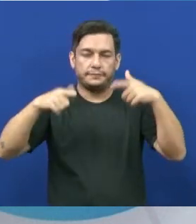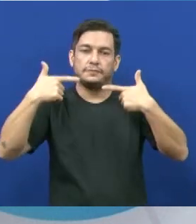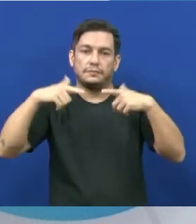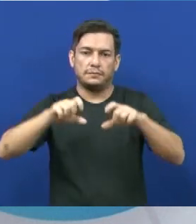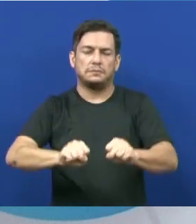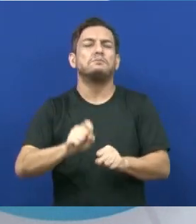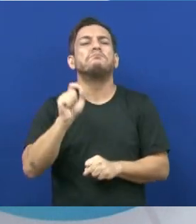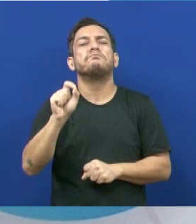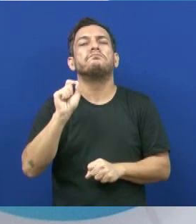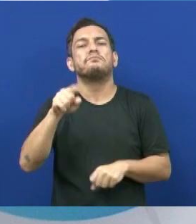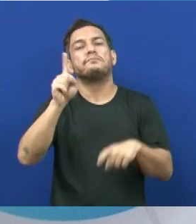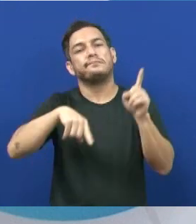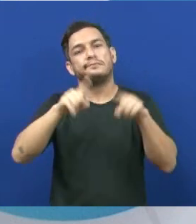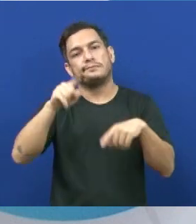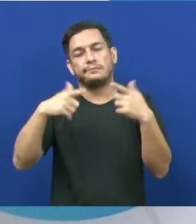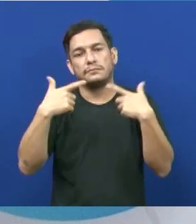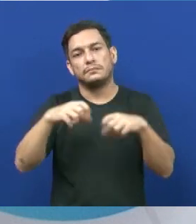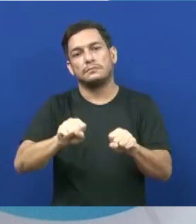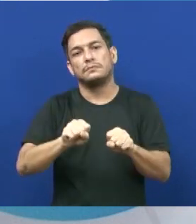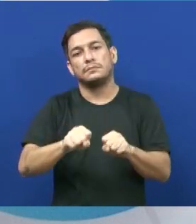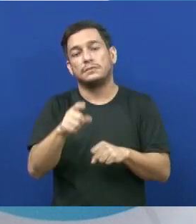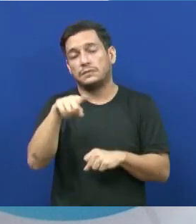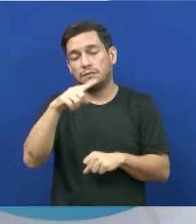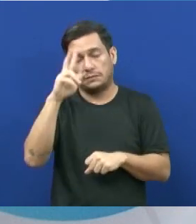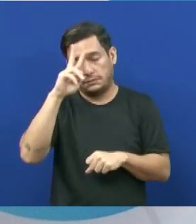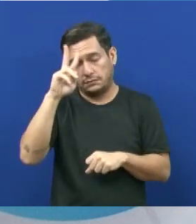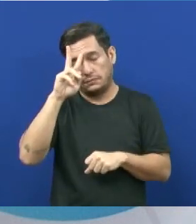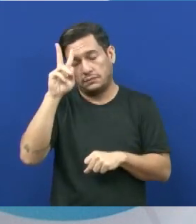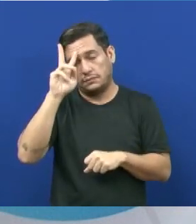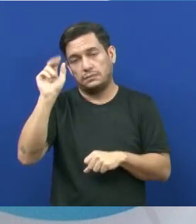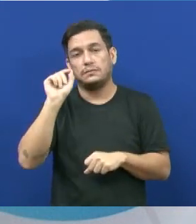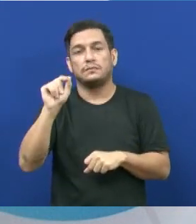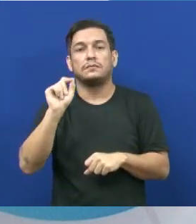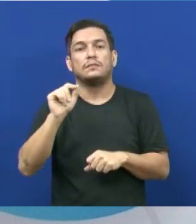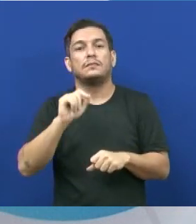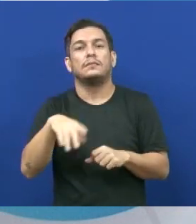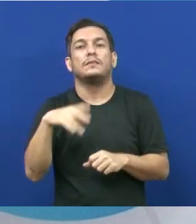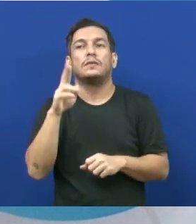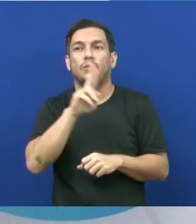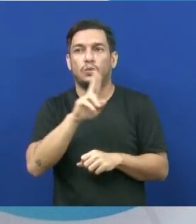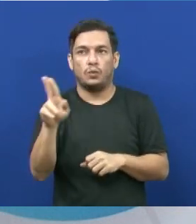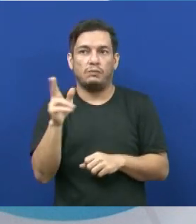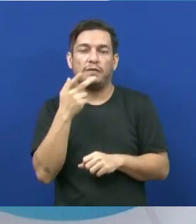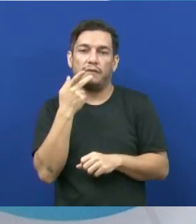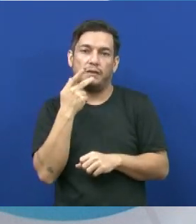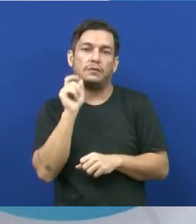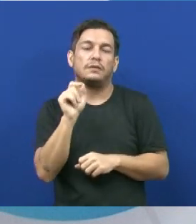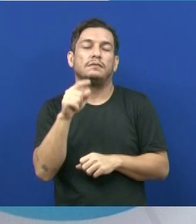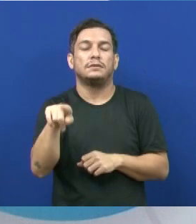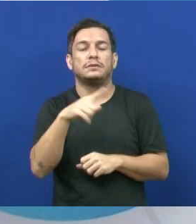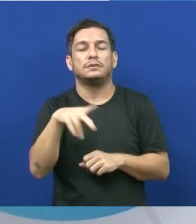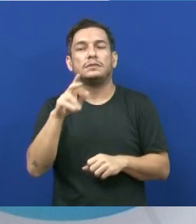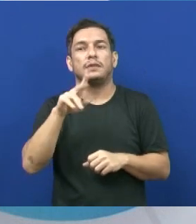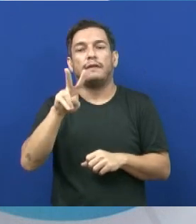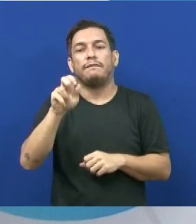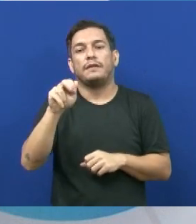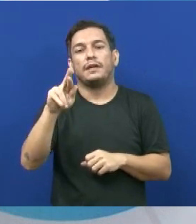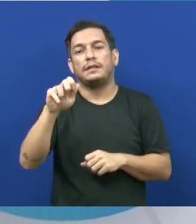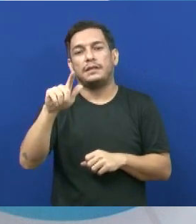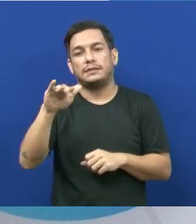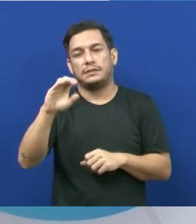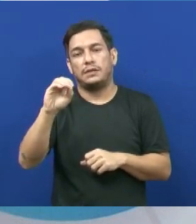o que são as variações linguísticas se vocês não lembram o próprio nome já lembra e diz a vocês que a variação